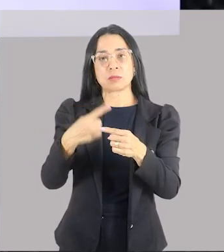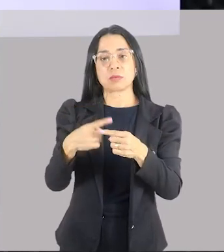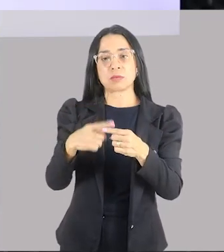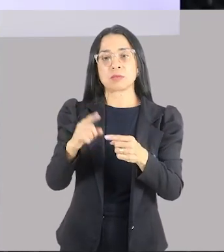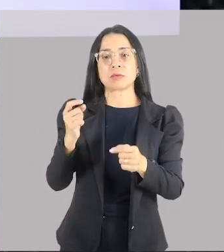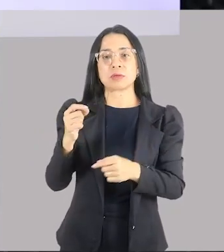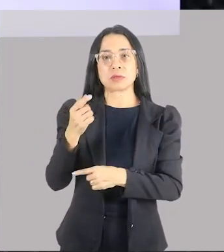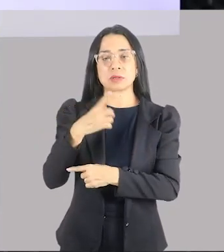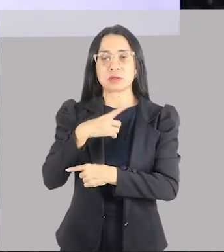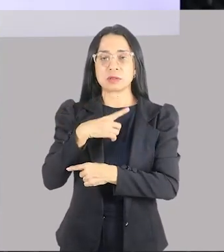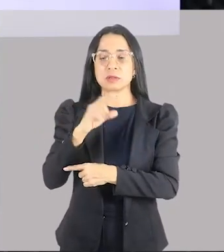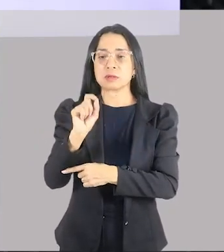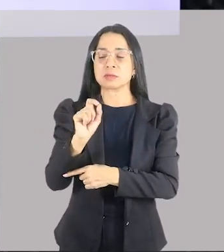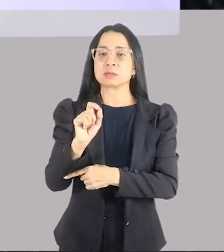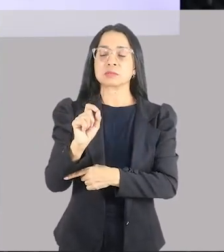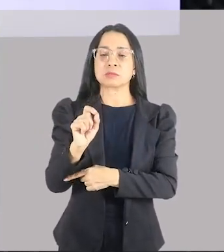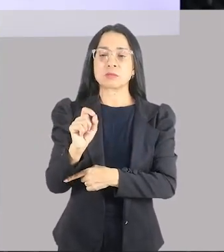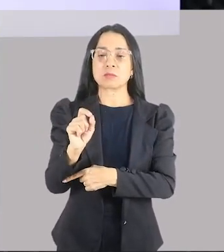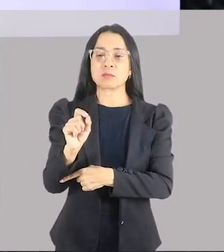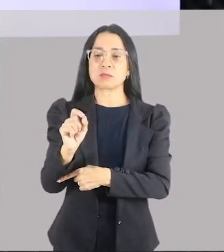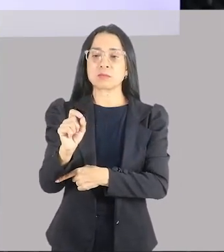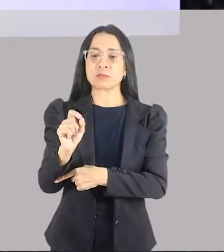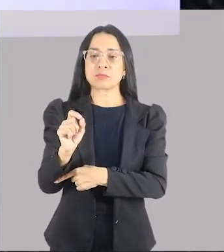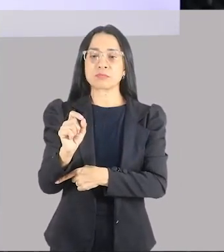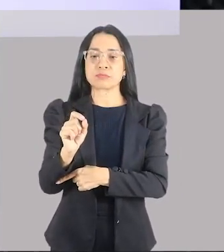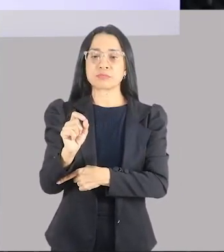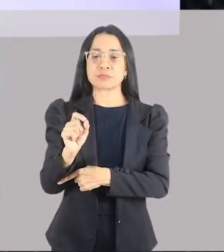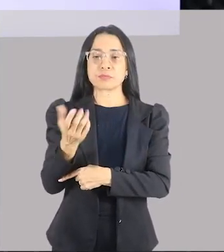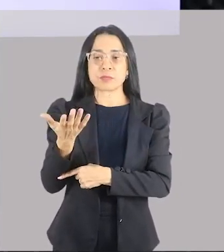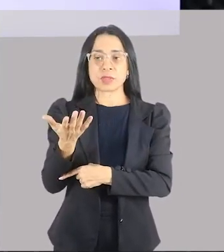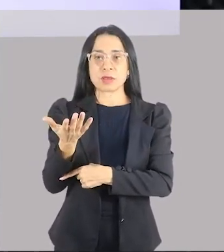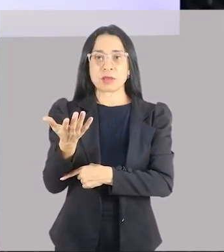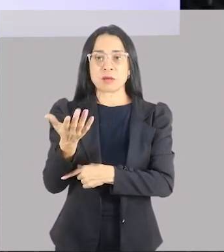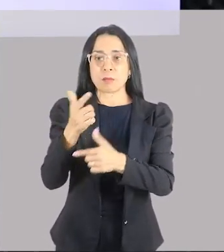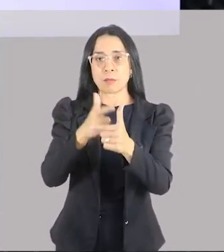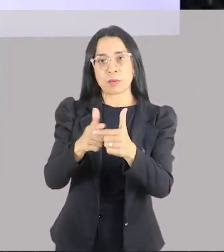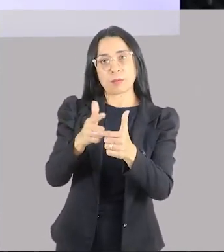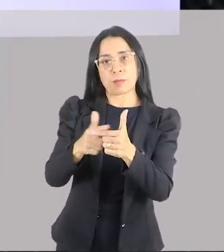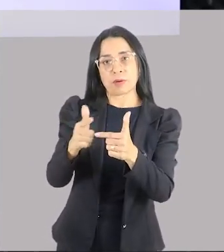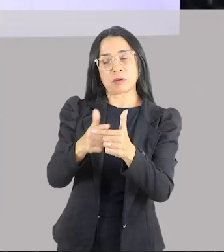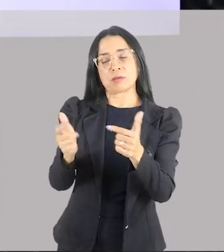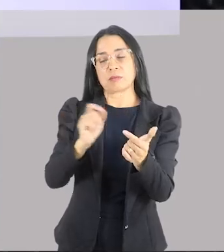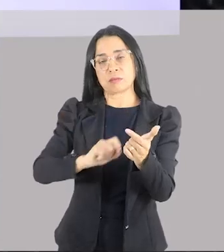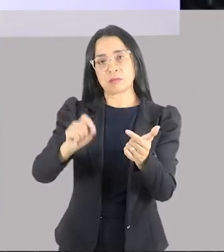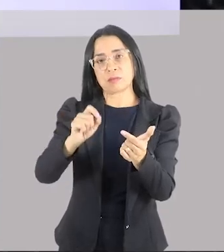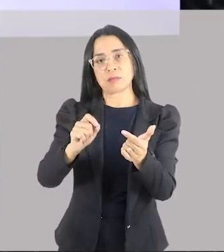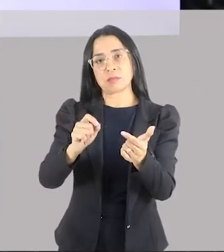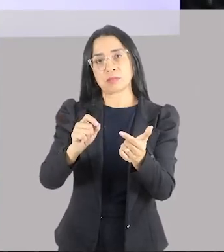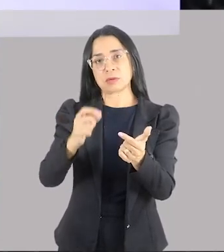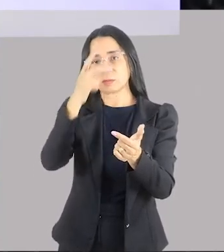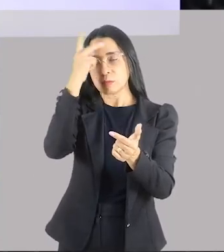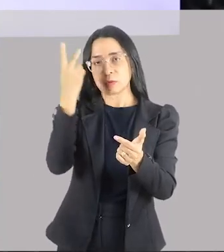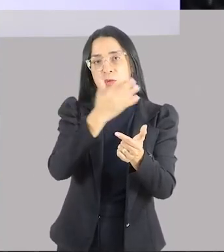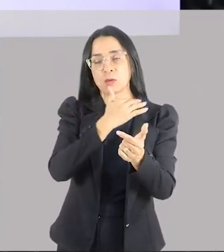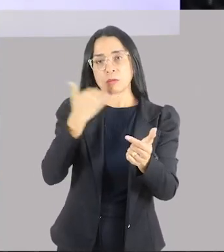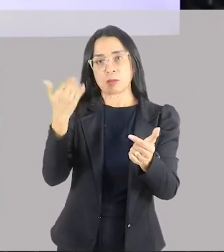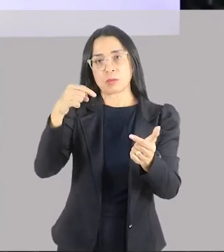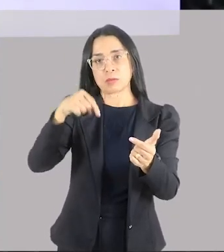provavelmente nós teríamos um insucesso muito grande, um óbito, um número de pessoas mortas